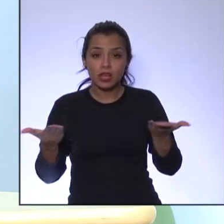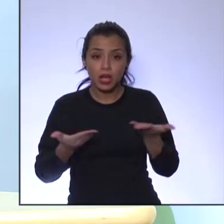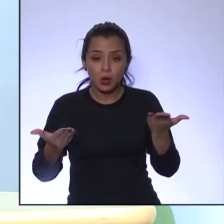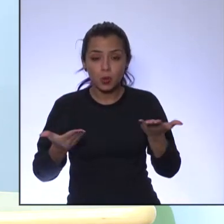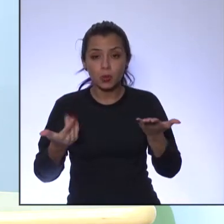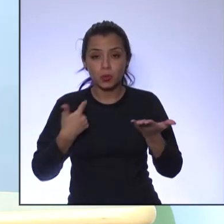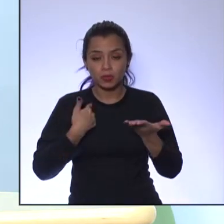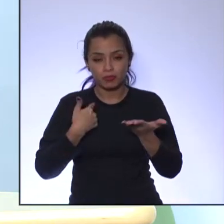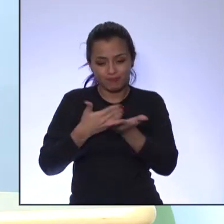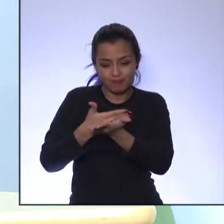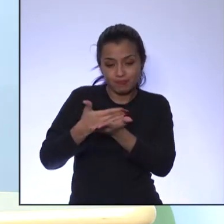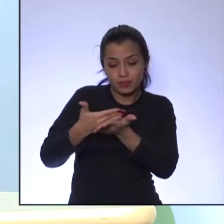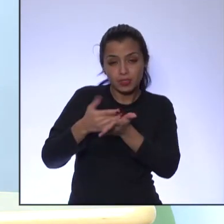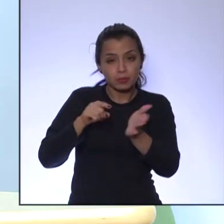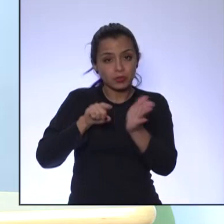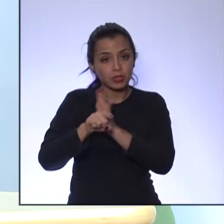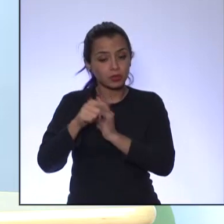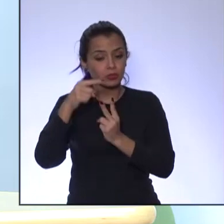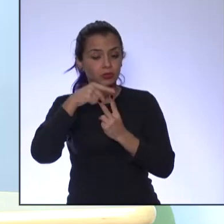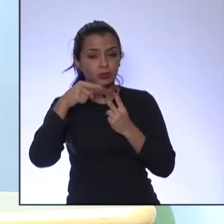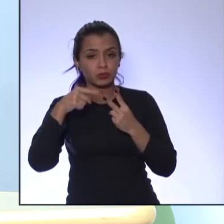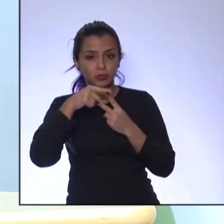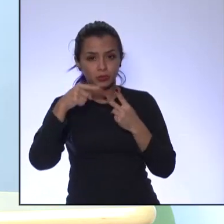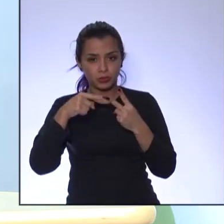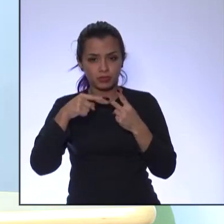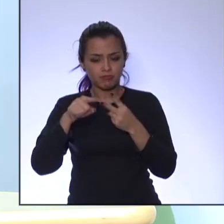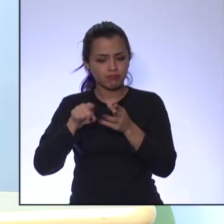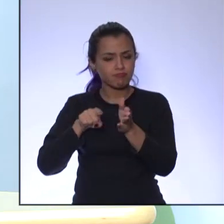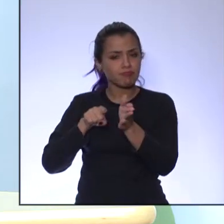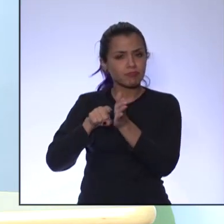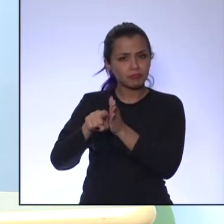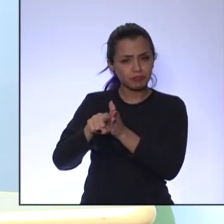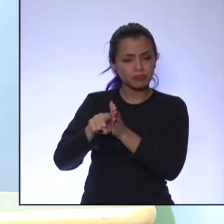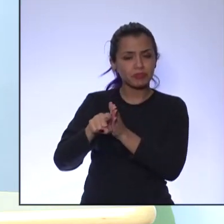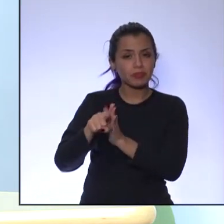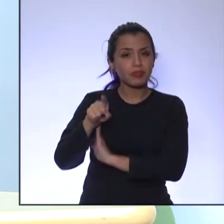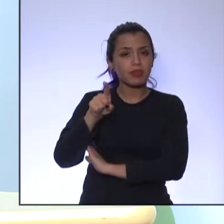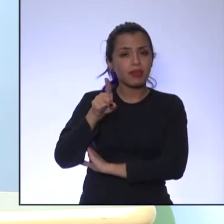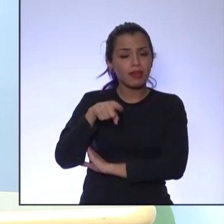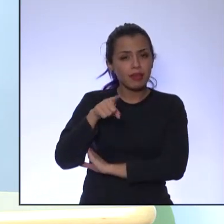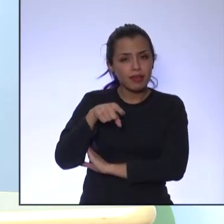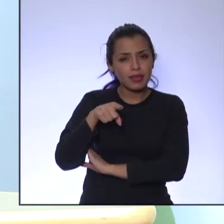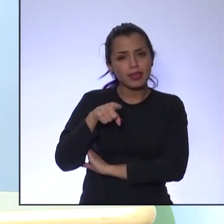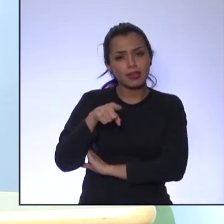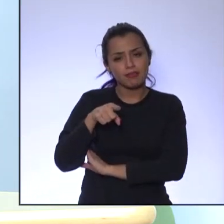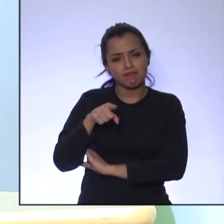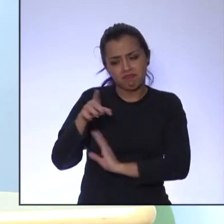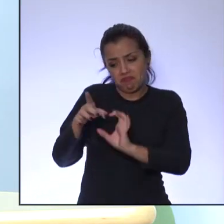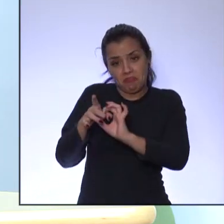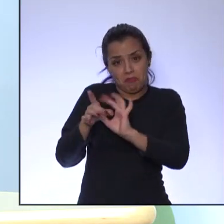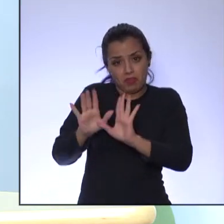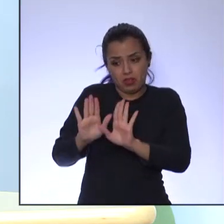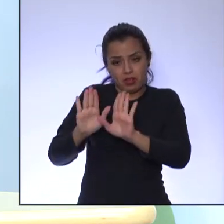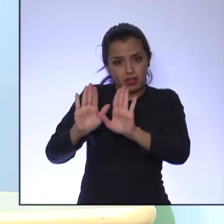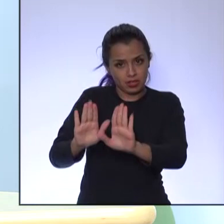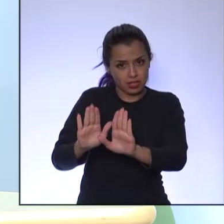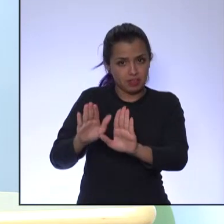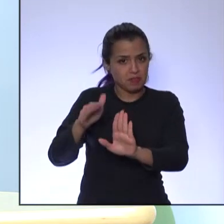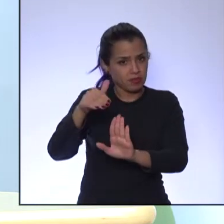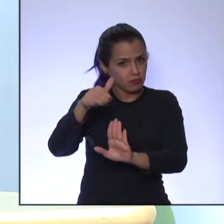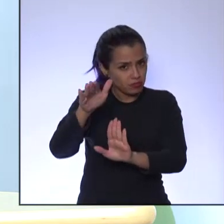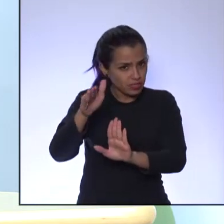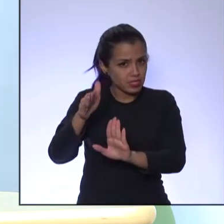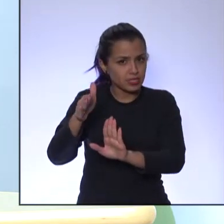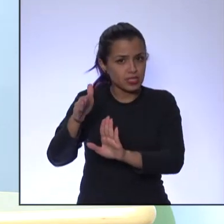2 questionamentos. Esses questionamentos, eles vão ficar para vocês aí por um tempinho, para que